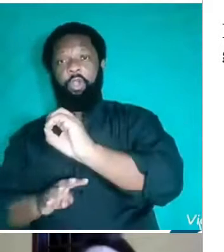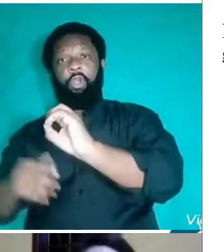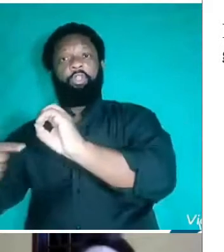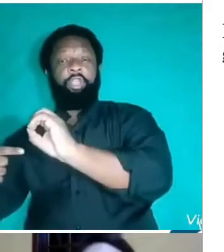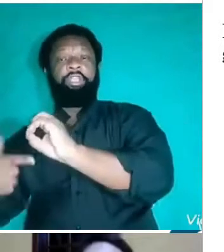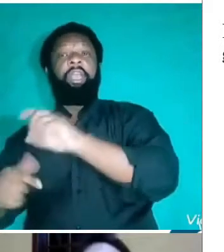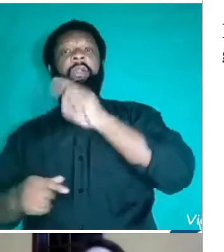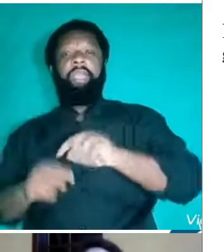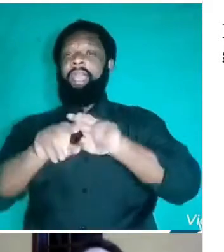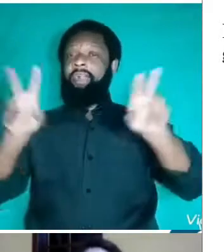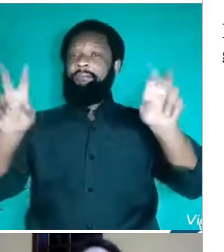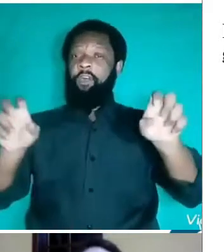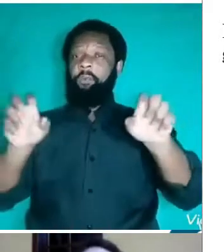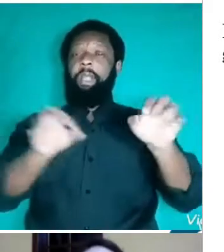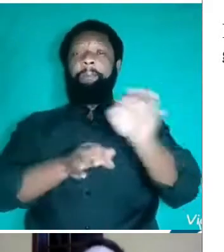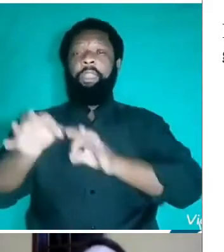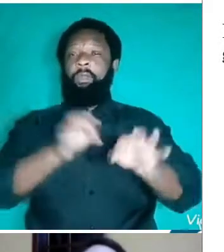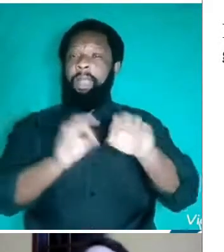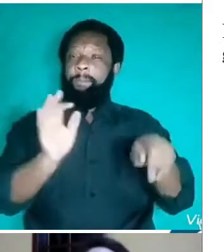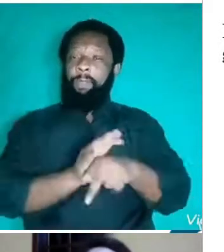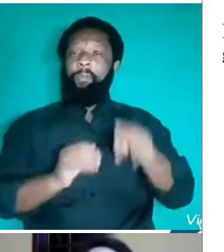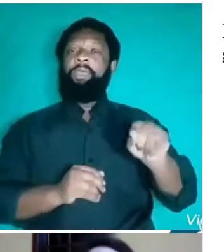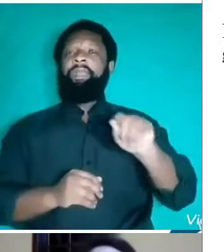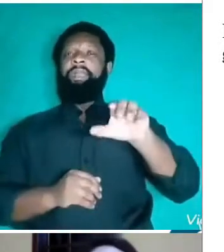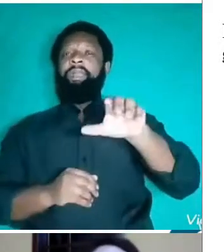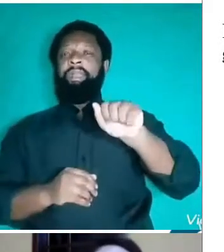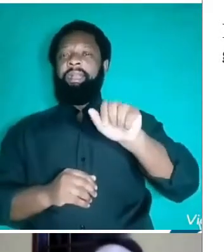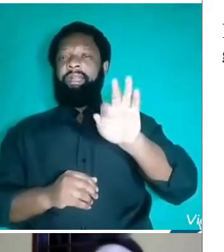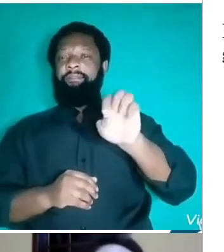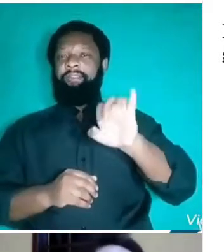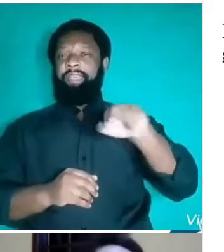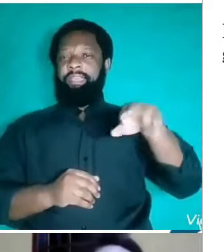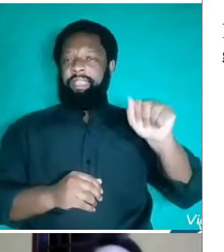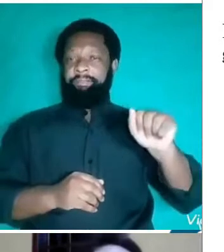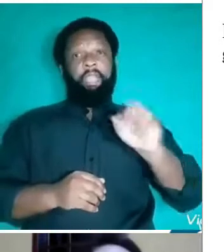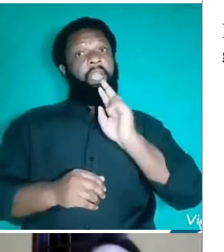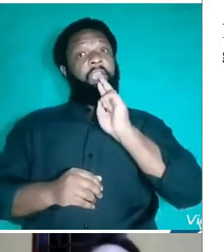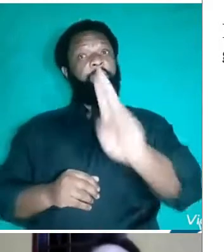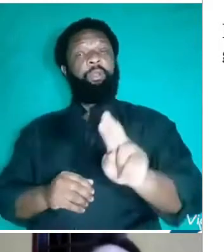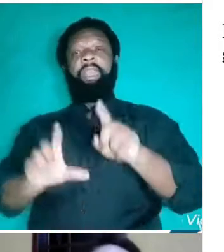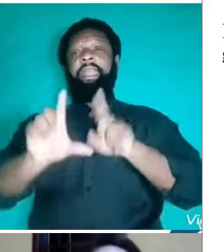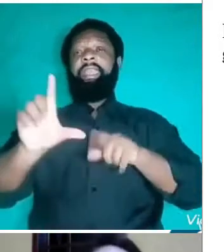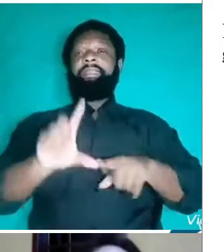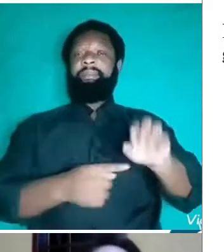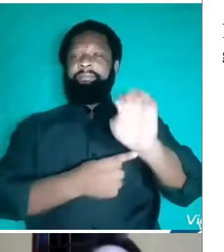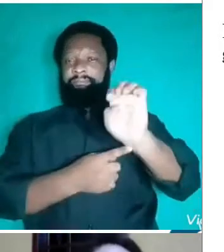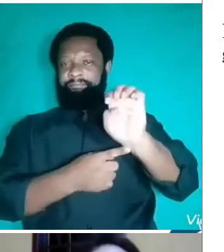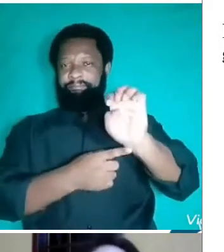Essa é a fórmula molecular, né, da cafeína. Então, a resposta correta é letra